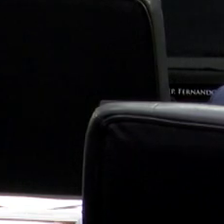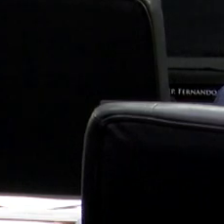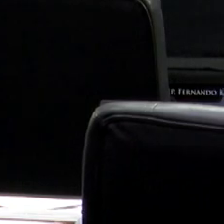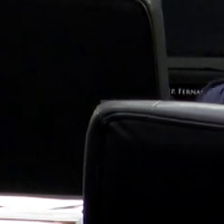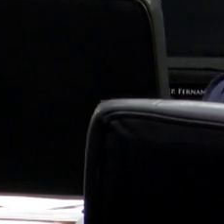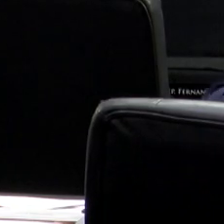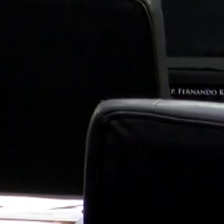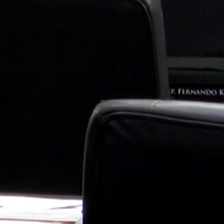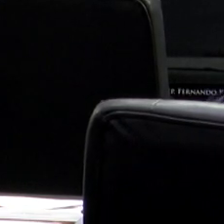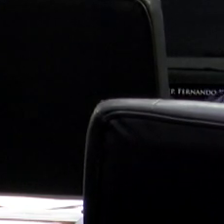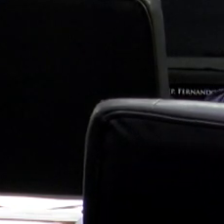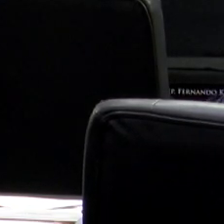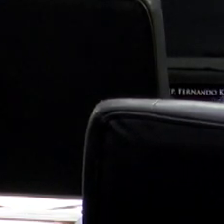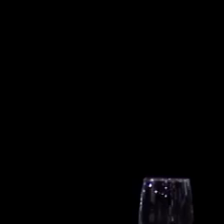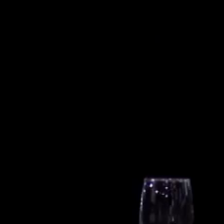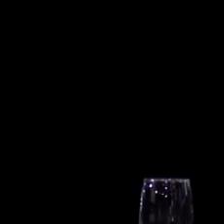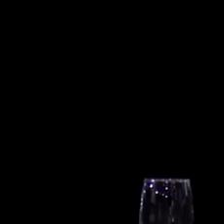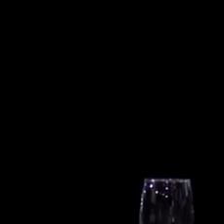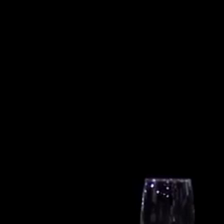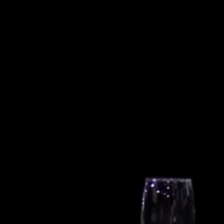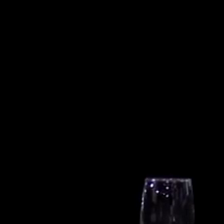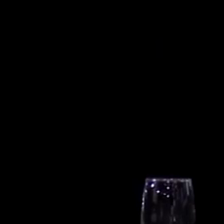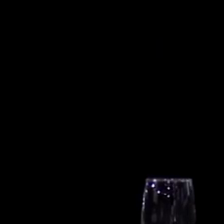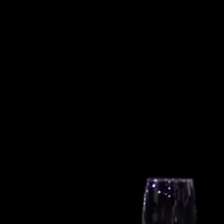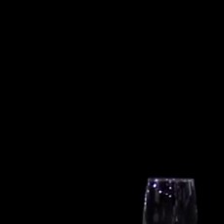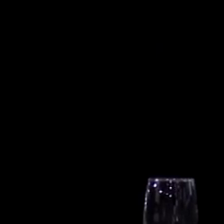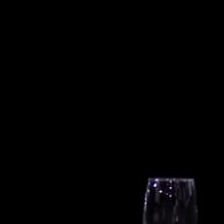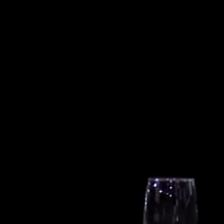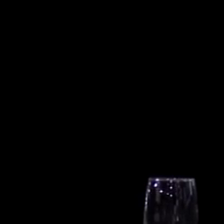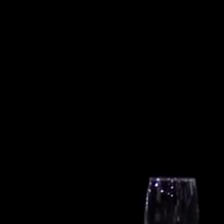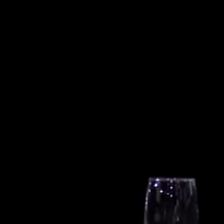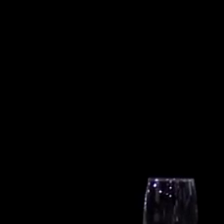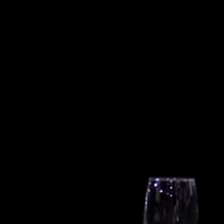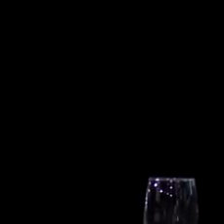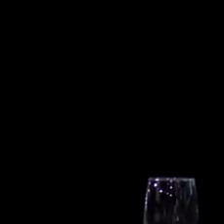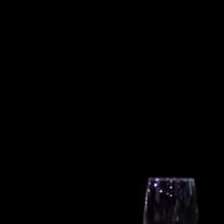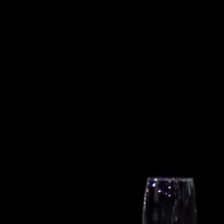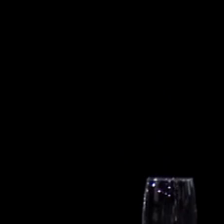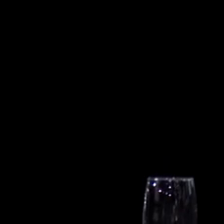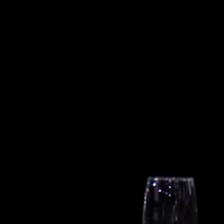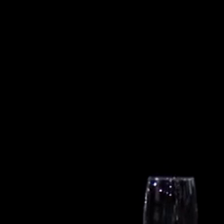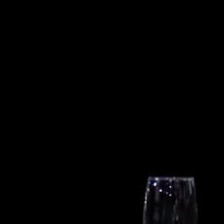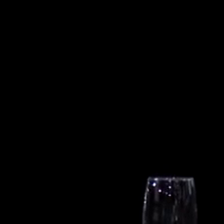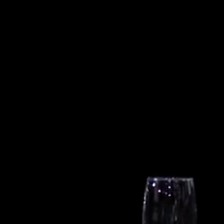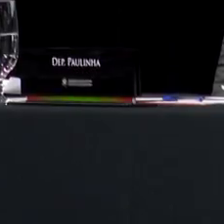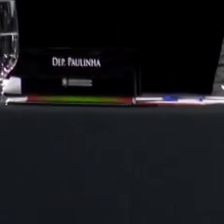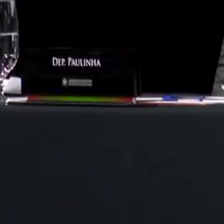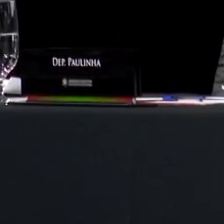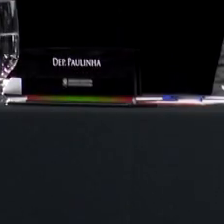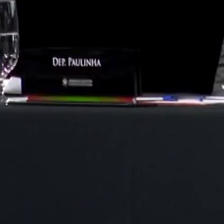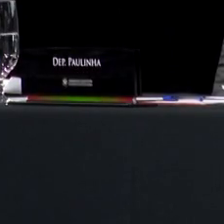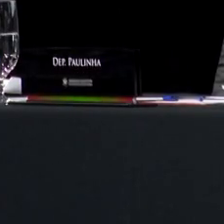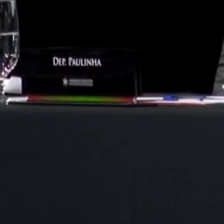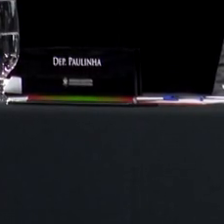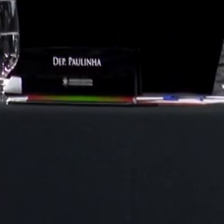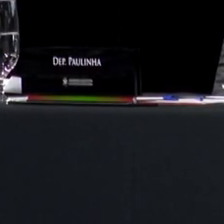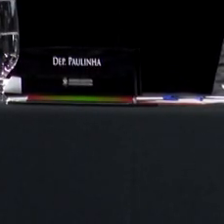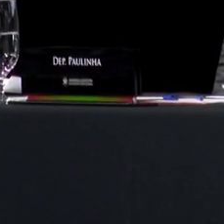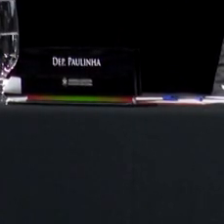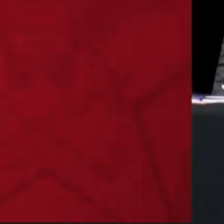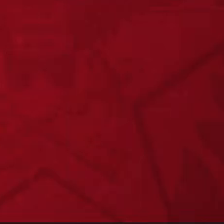trabalhos da entidade e falou sobre a colaboração dela para o desenvolvimento regional. Ele também trouxe demandas regionais